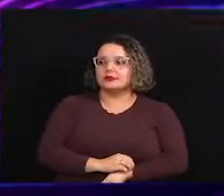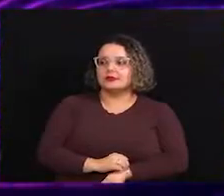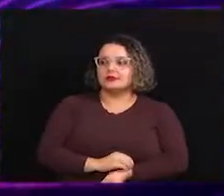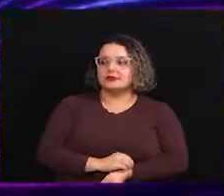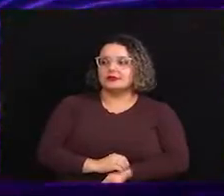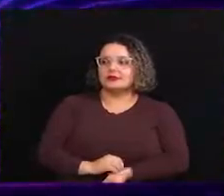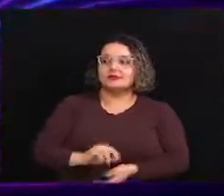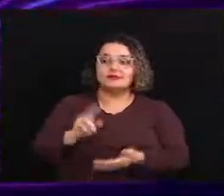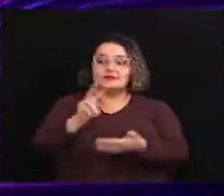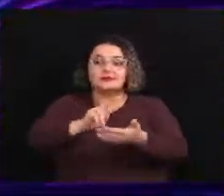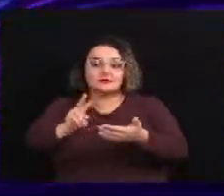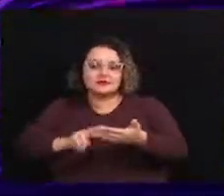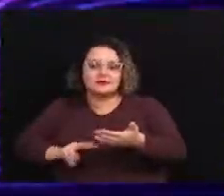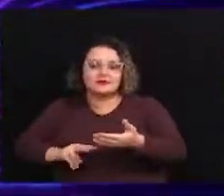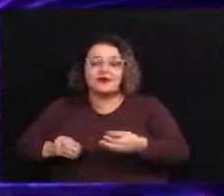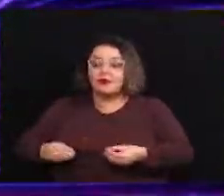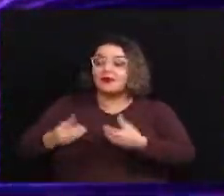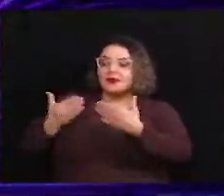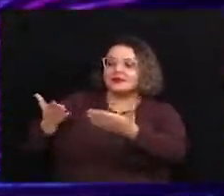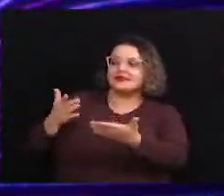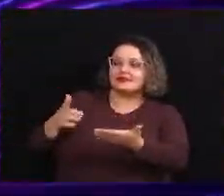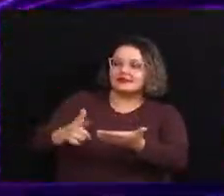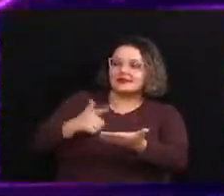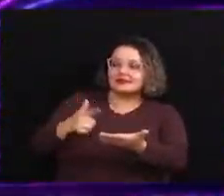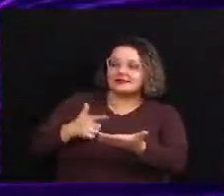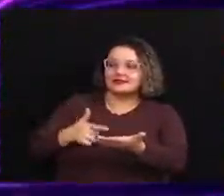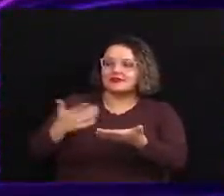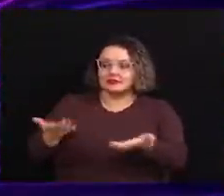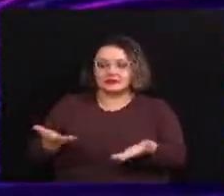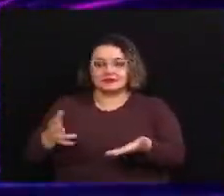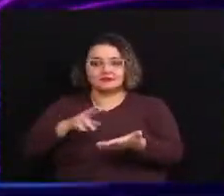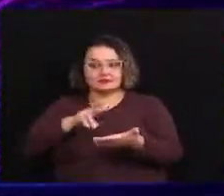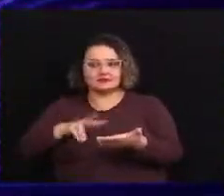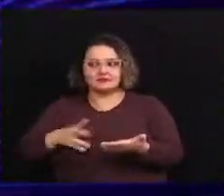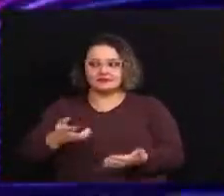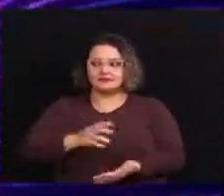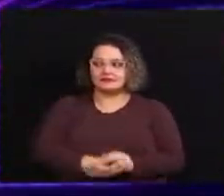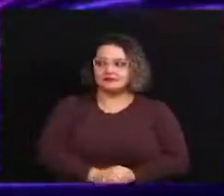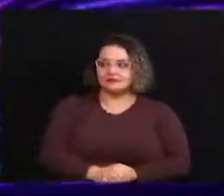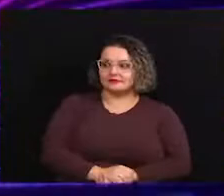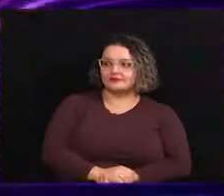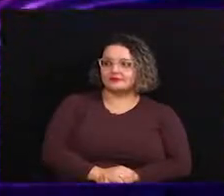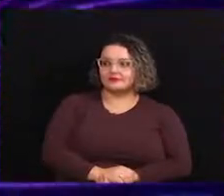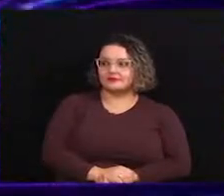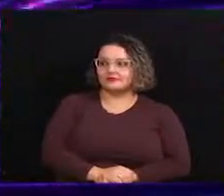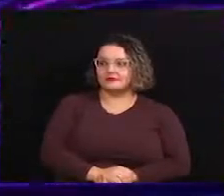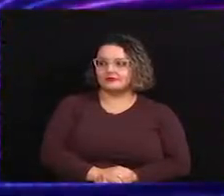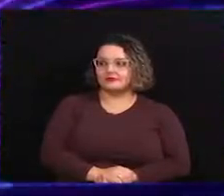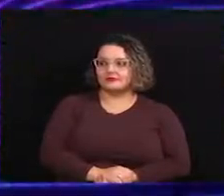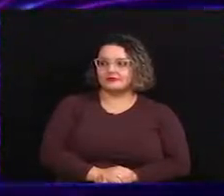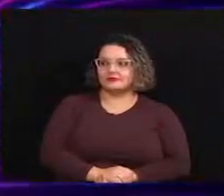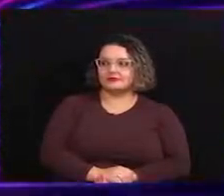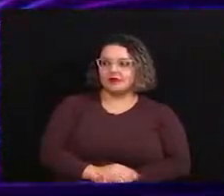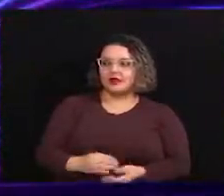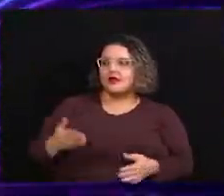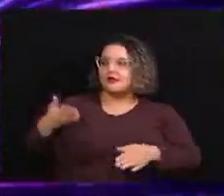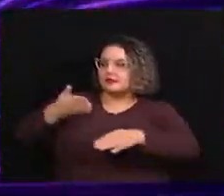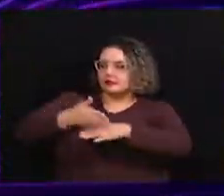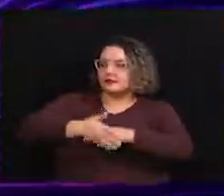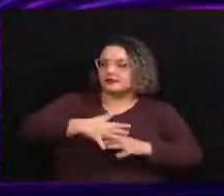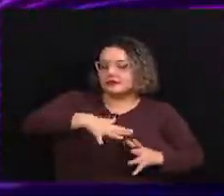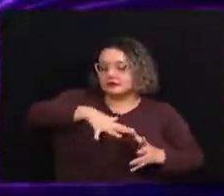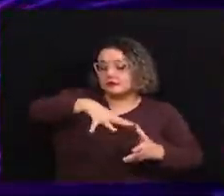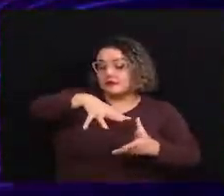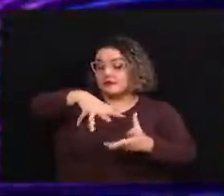aí você vai ler, vou mandar esse livro aqui para você vai ler, e a gente está realmente entrando nesse